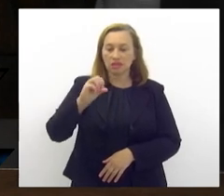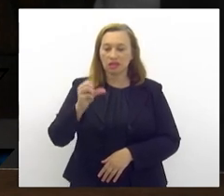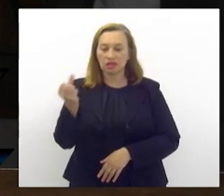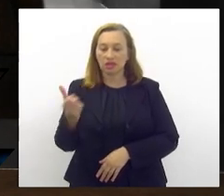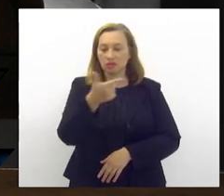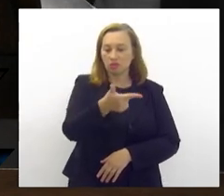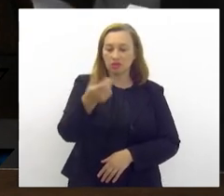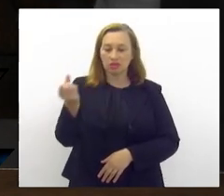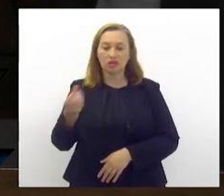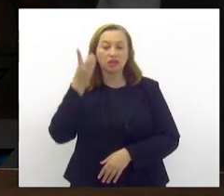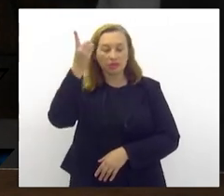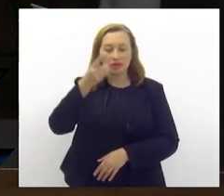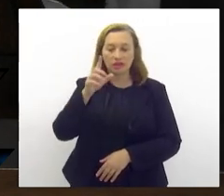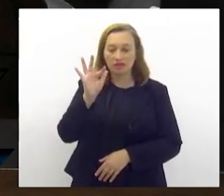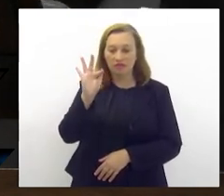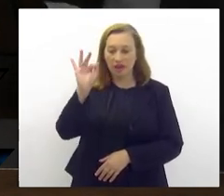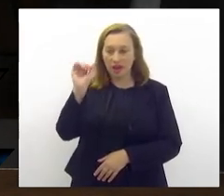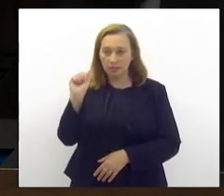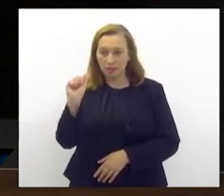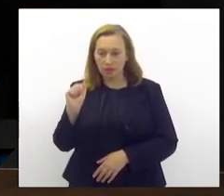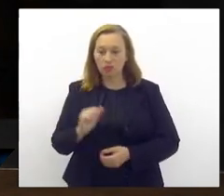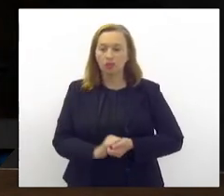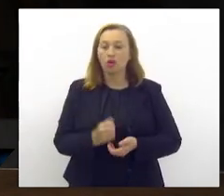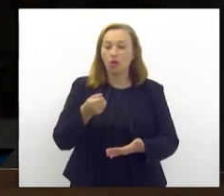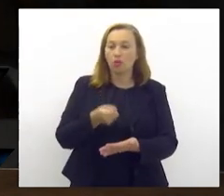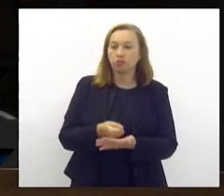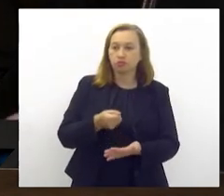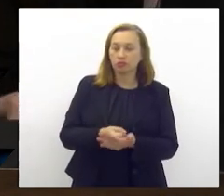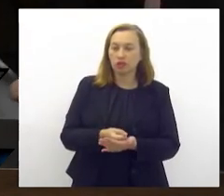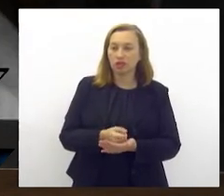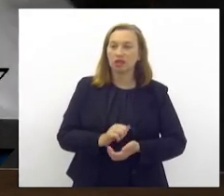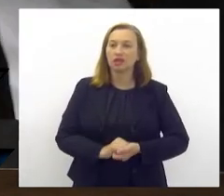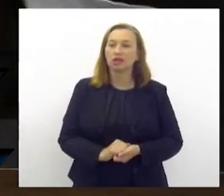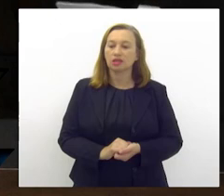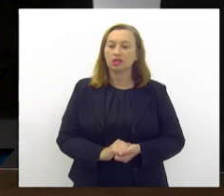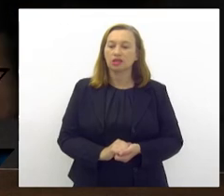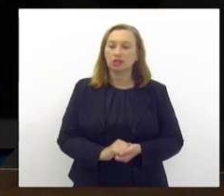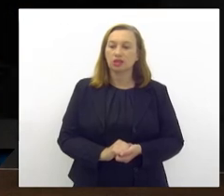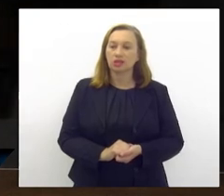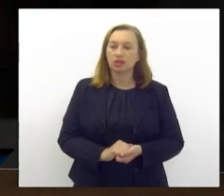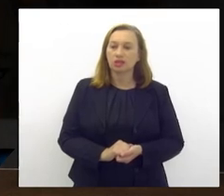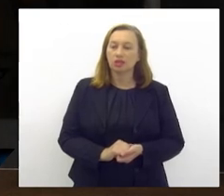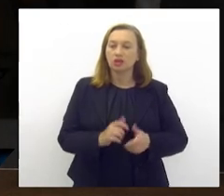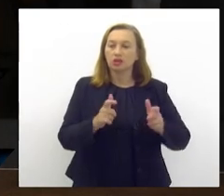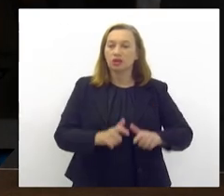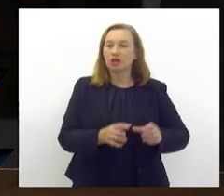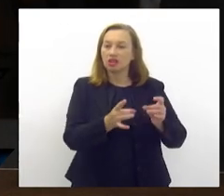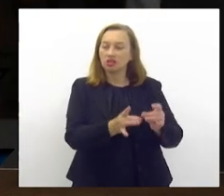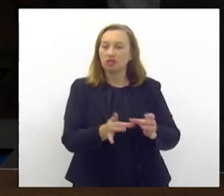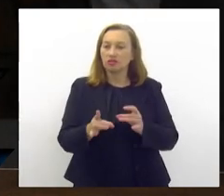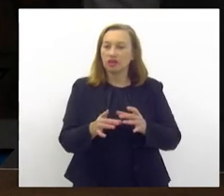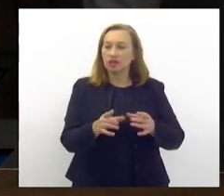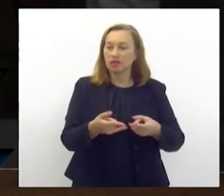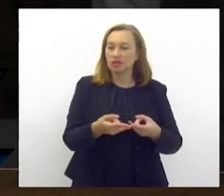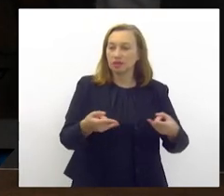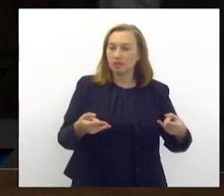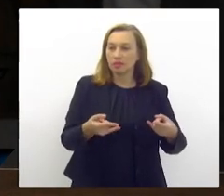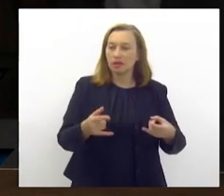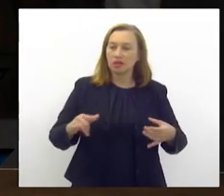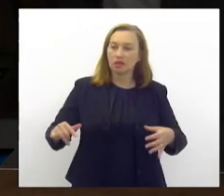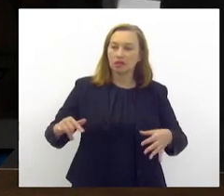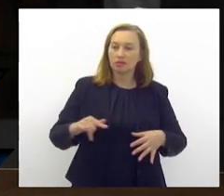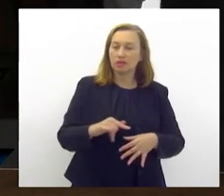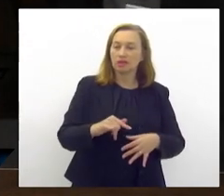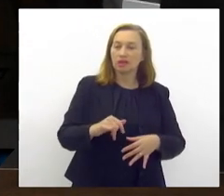2306/2016, de autoria do deputado Fábio Silva, que obriga nos guichês de venda de passagem a disponibilização da opção de